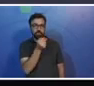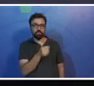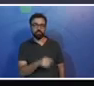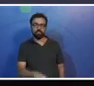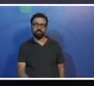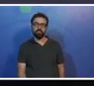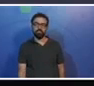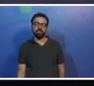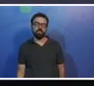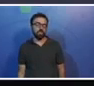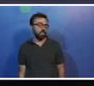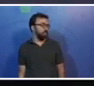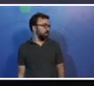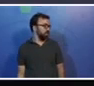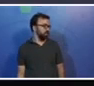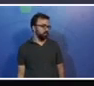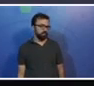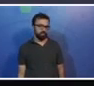empregado. Ok?